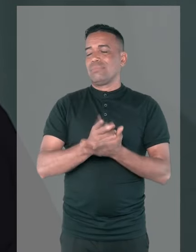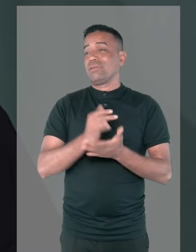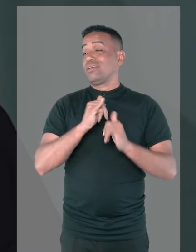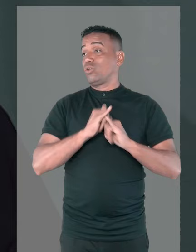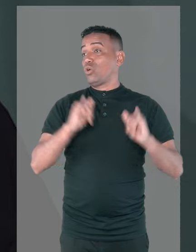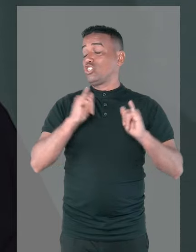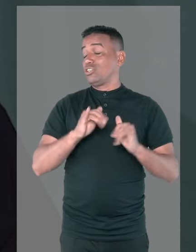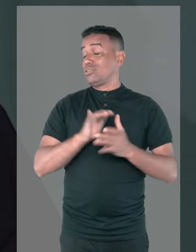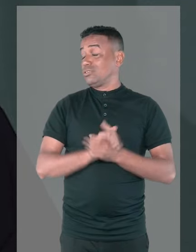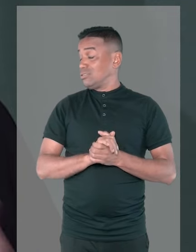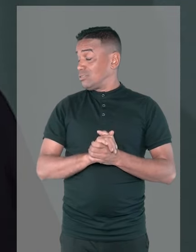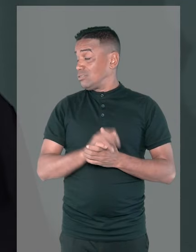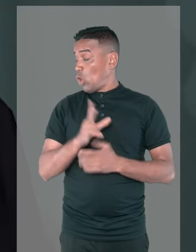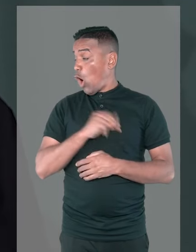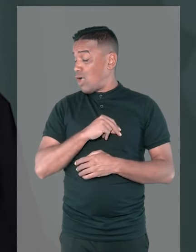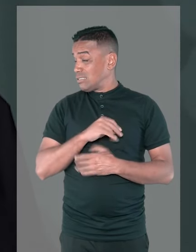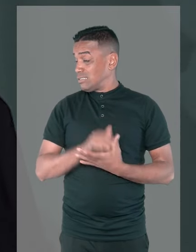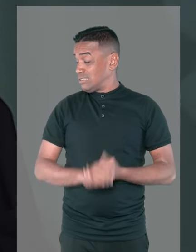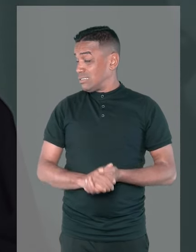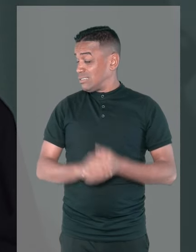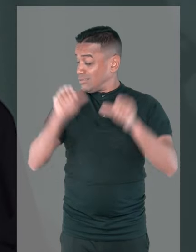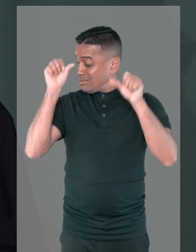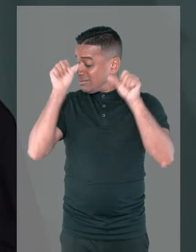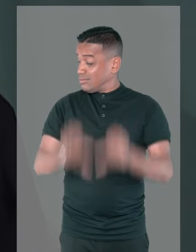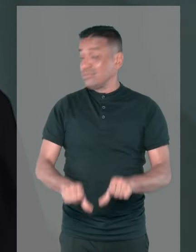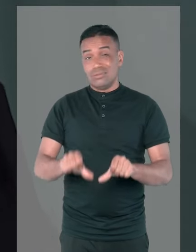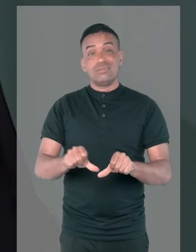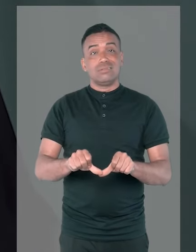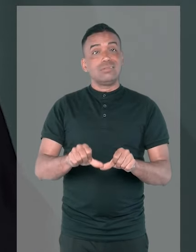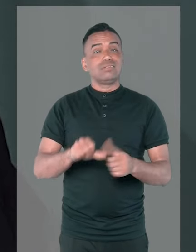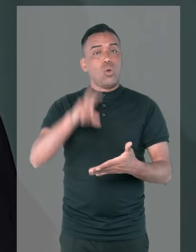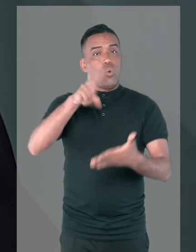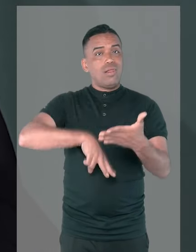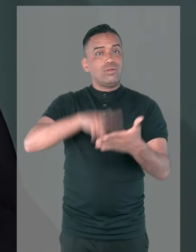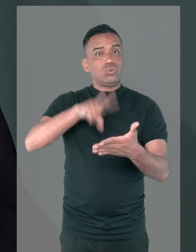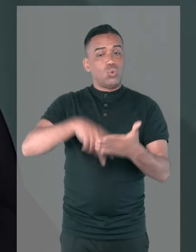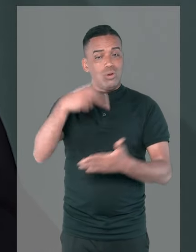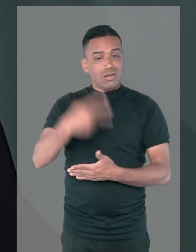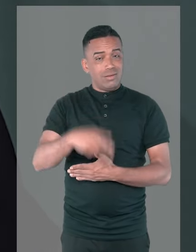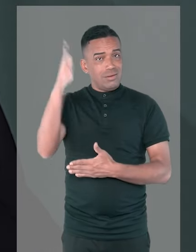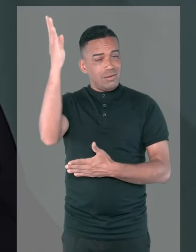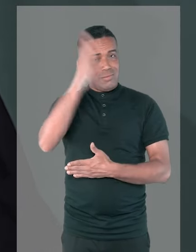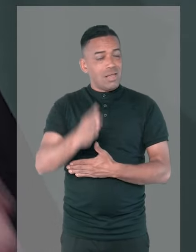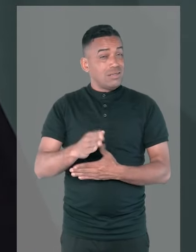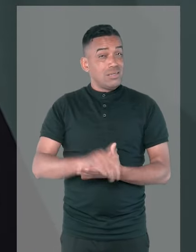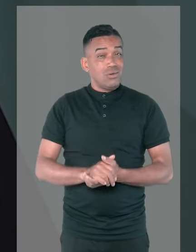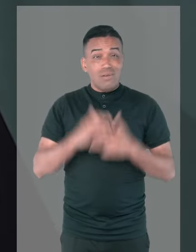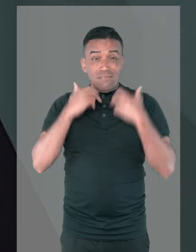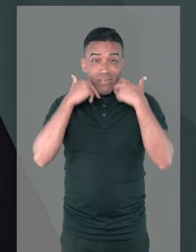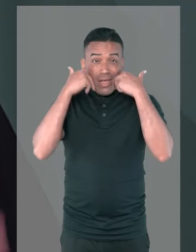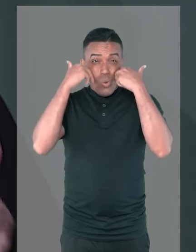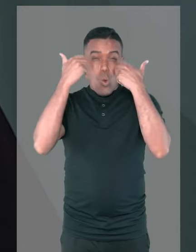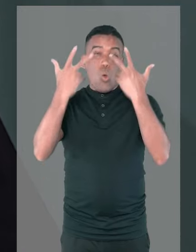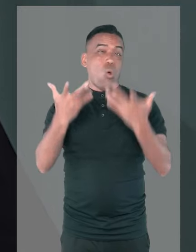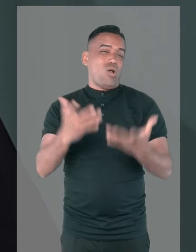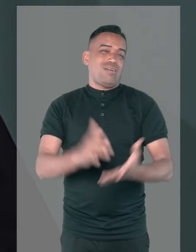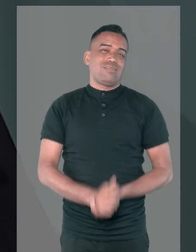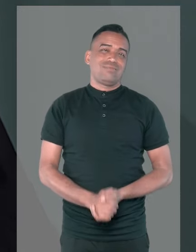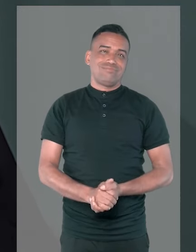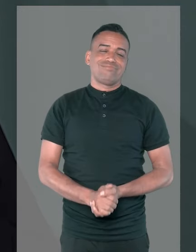bastante assustadoras. Os índices de leitura no Brasil são vergonhosos, assim como também o